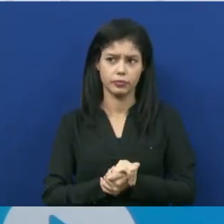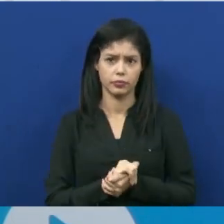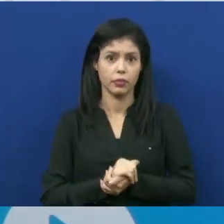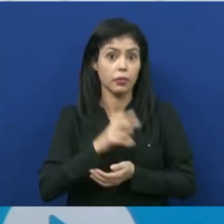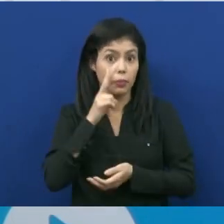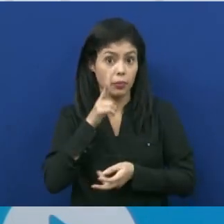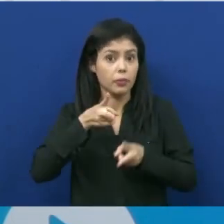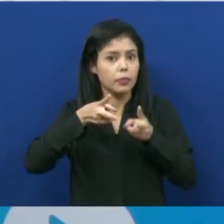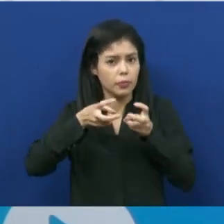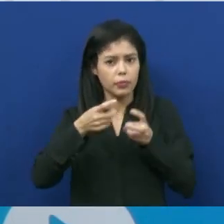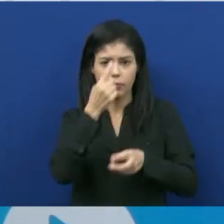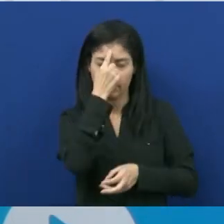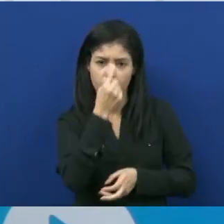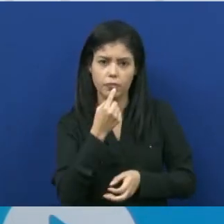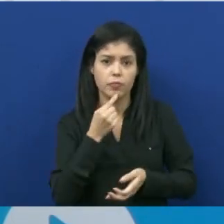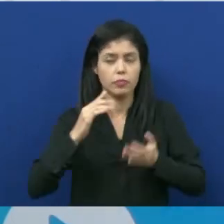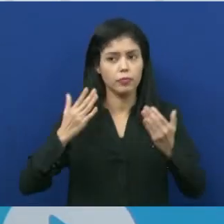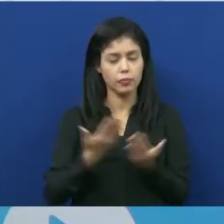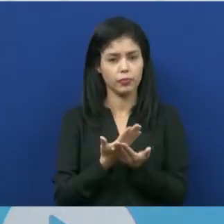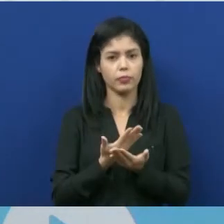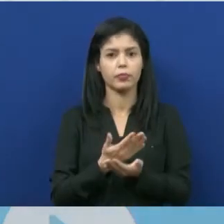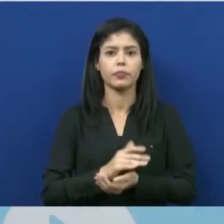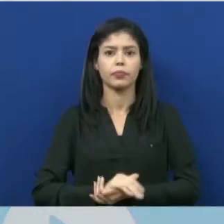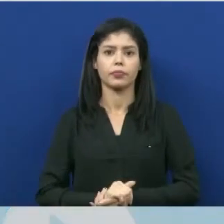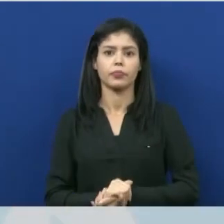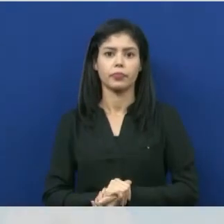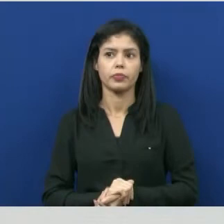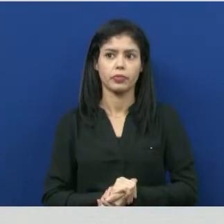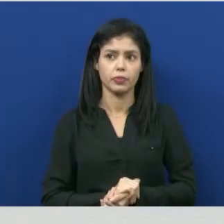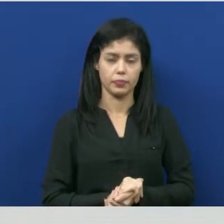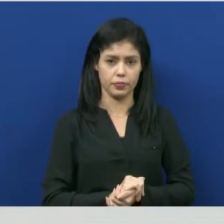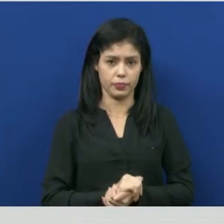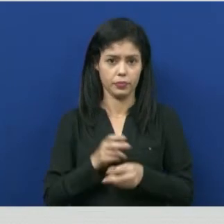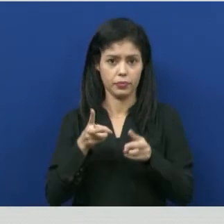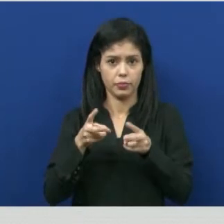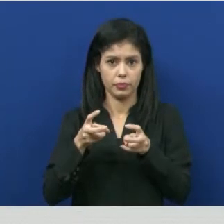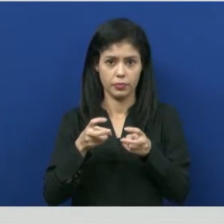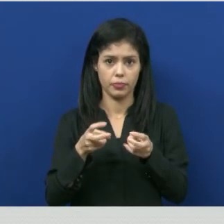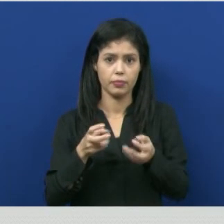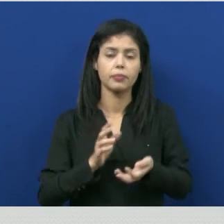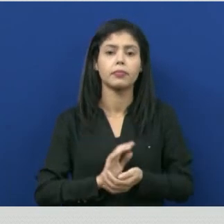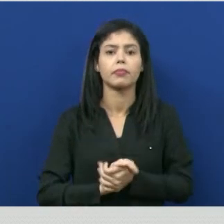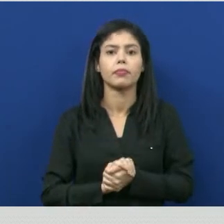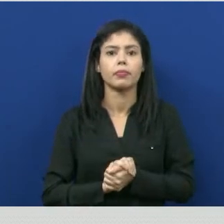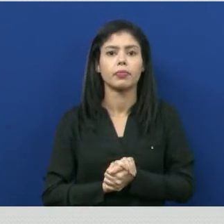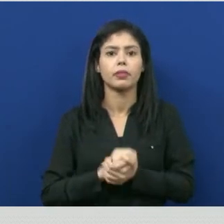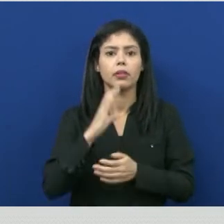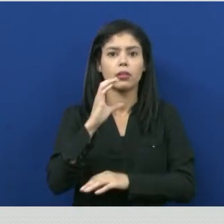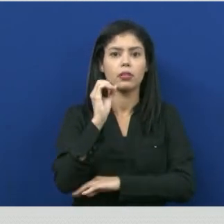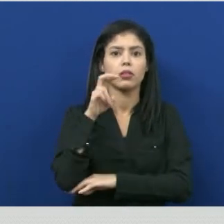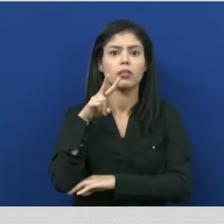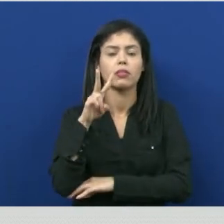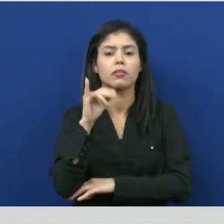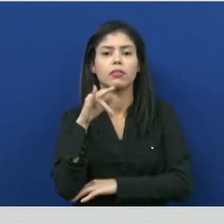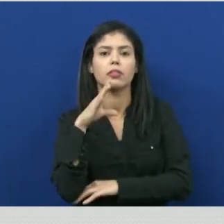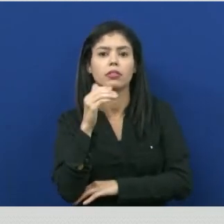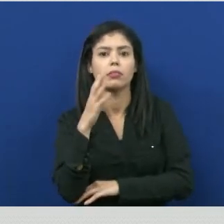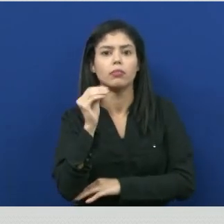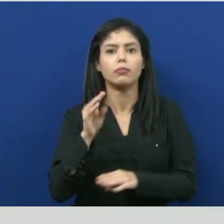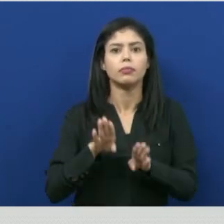conferissem na imagem agora, e aí a gente vai perceber que a convecção ela